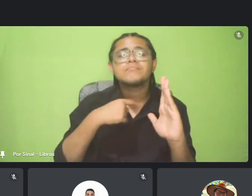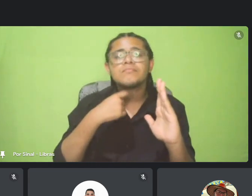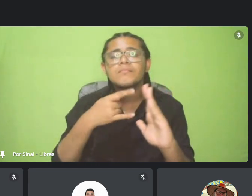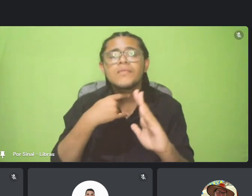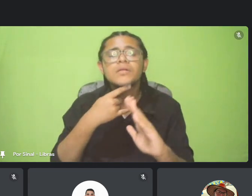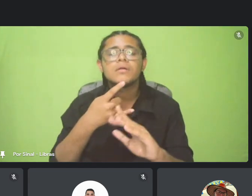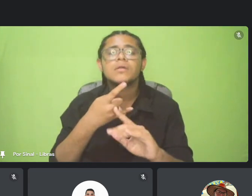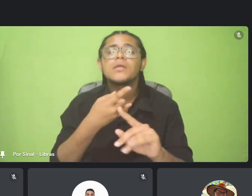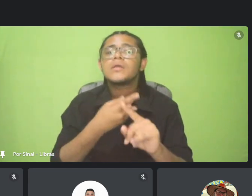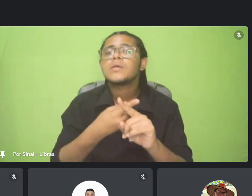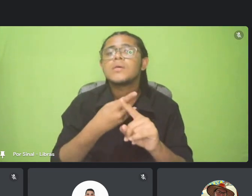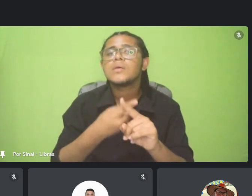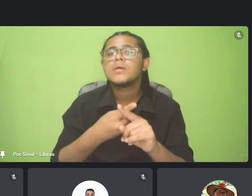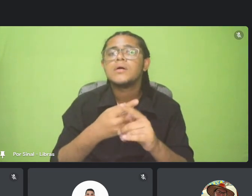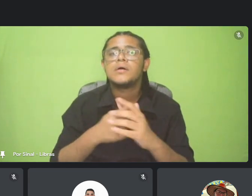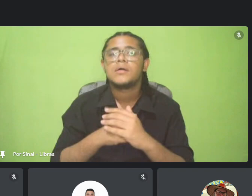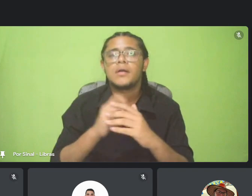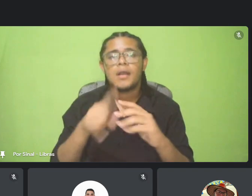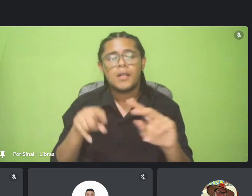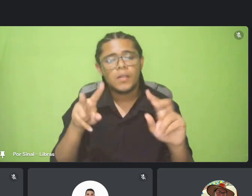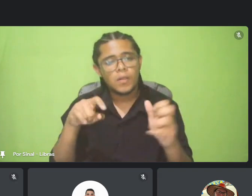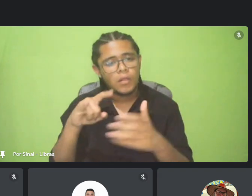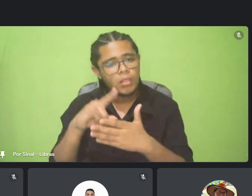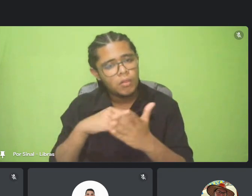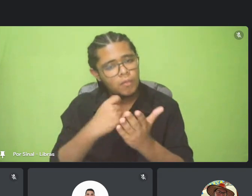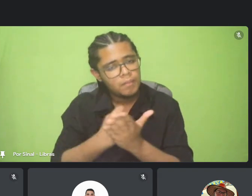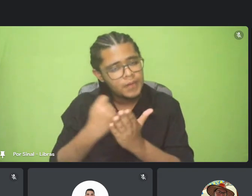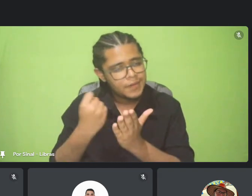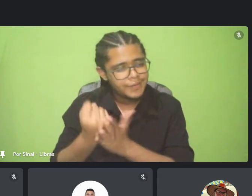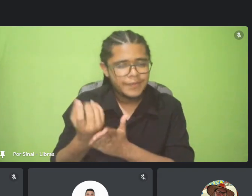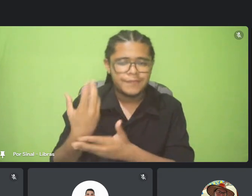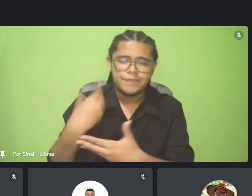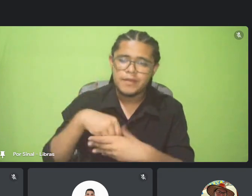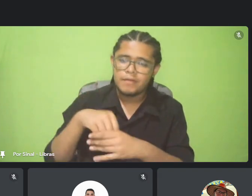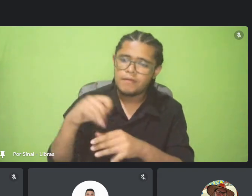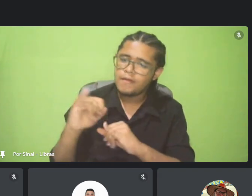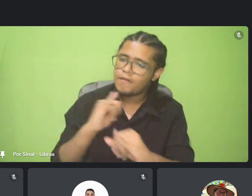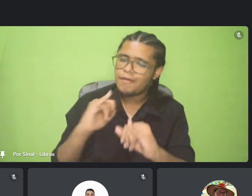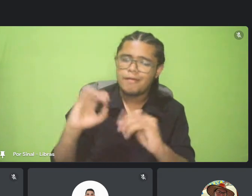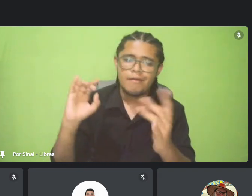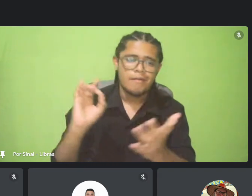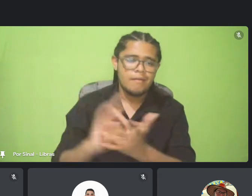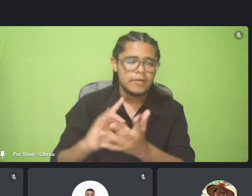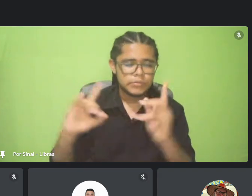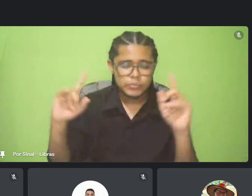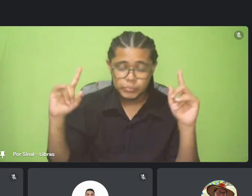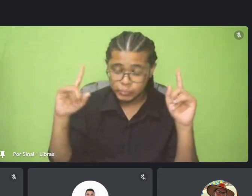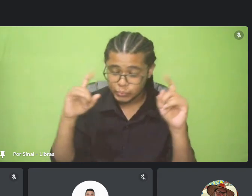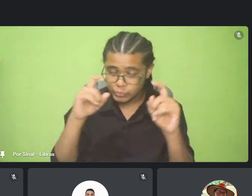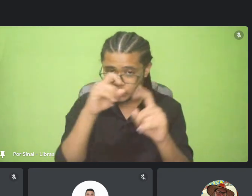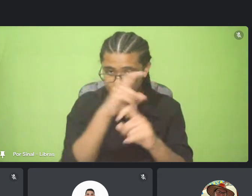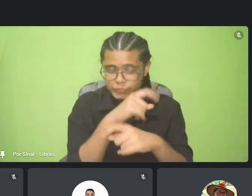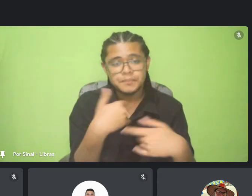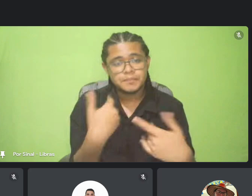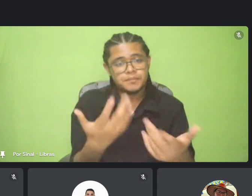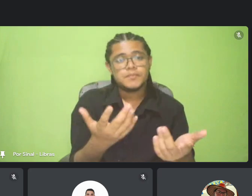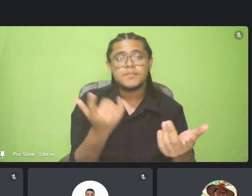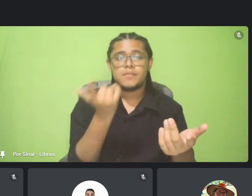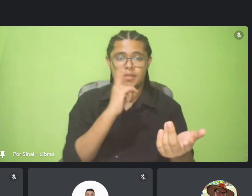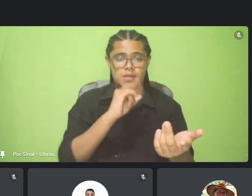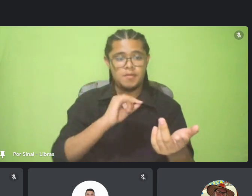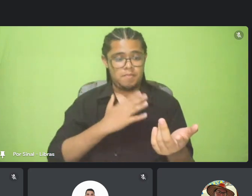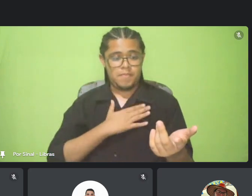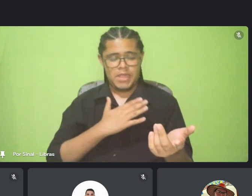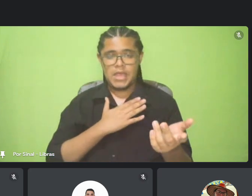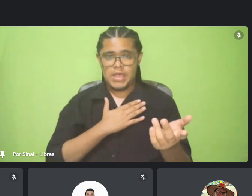questão de documentação pela internet e tal, é bem complicado e aí quem escreveu eu, quem escreveu as poesias